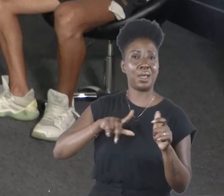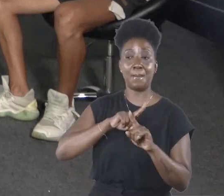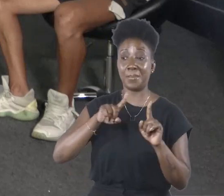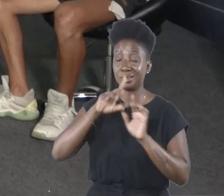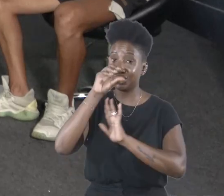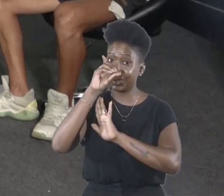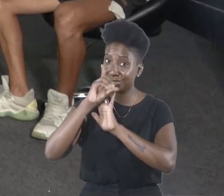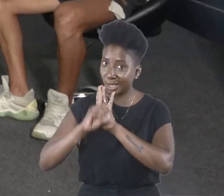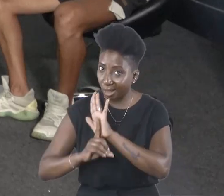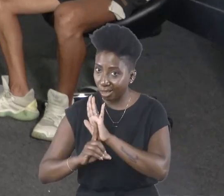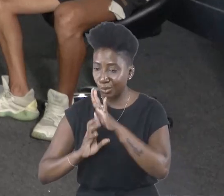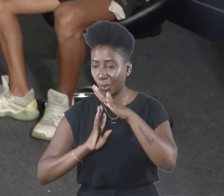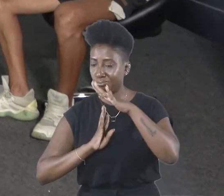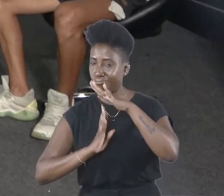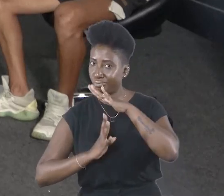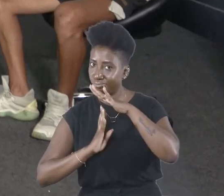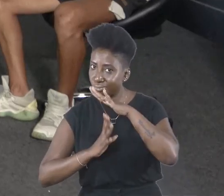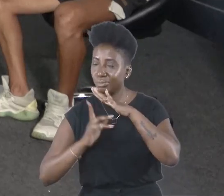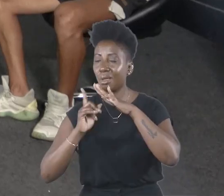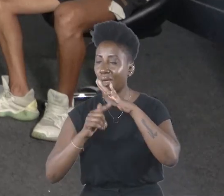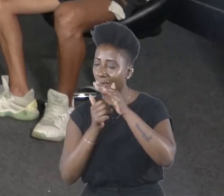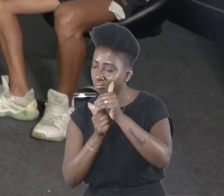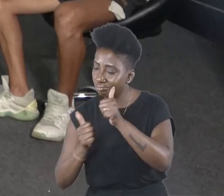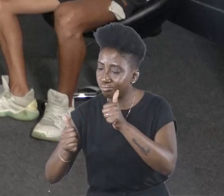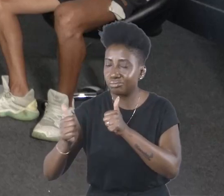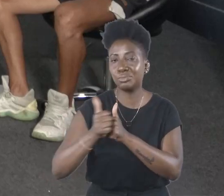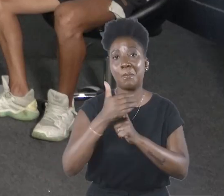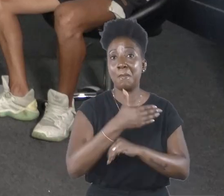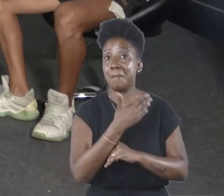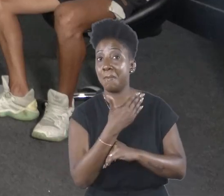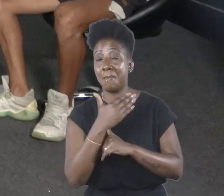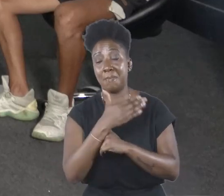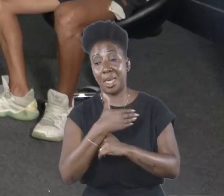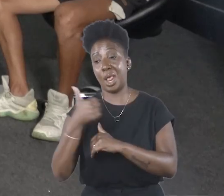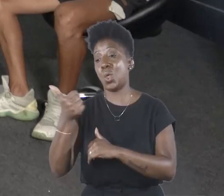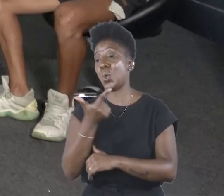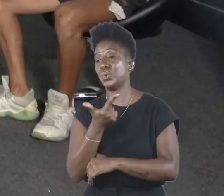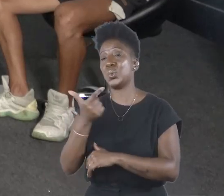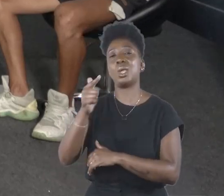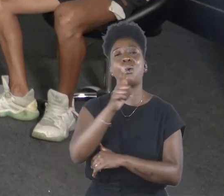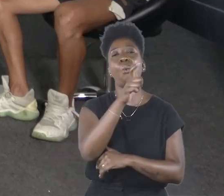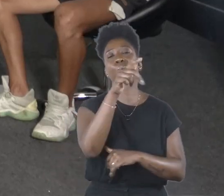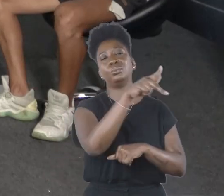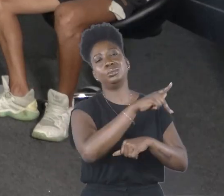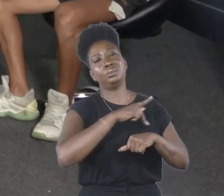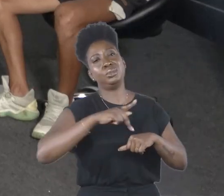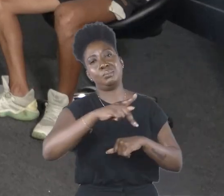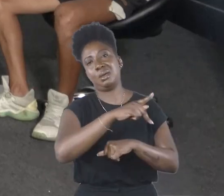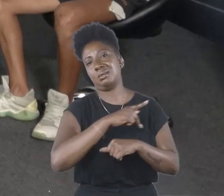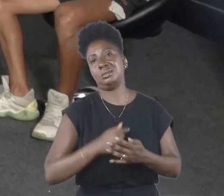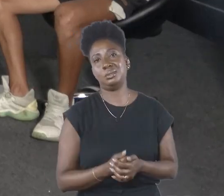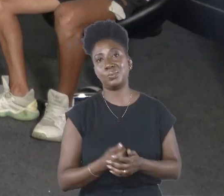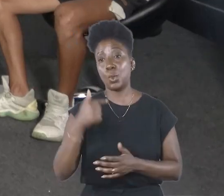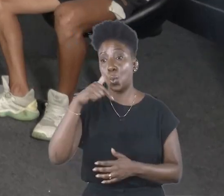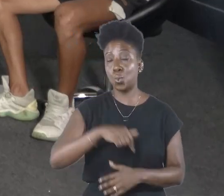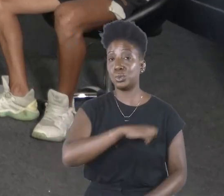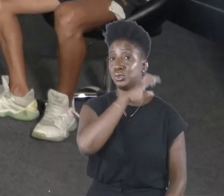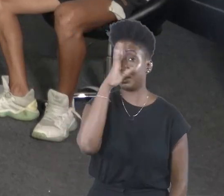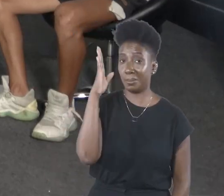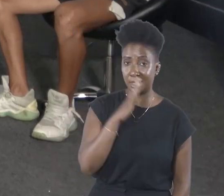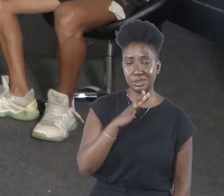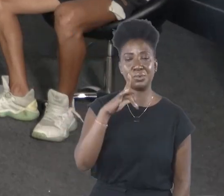trabalho de mediação intercultural, um trabalho de entender como se posicionar, onde procurar os